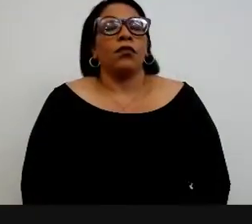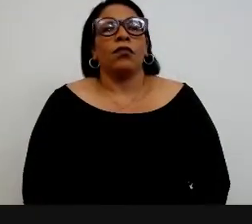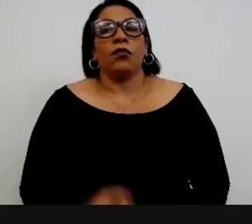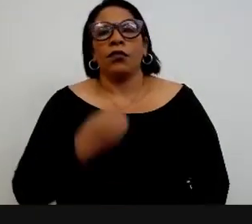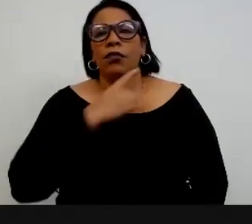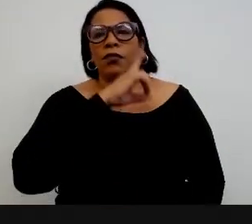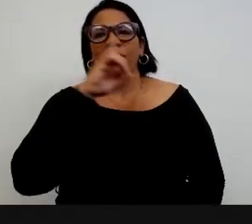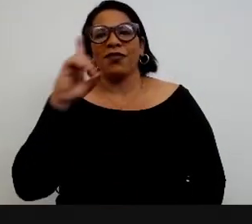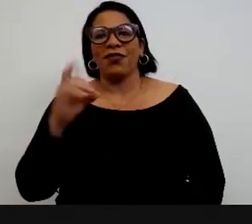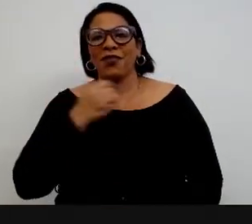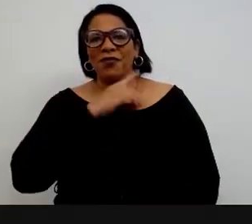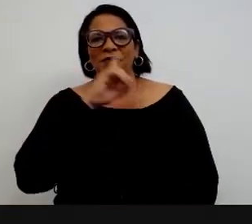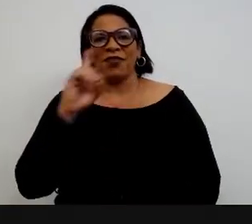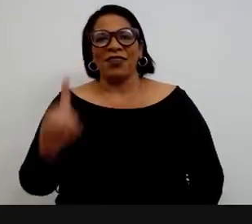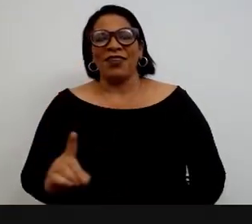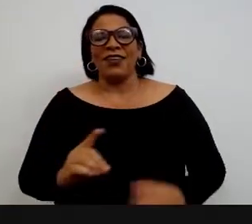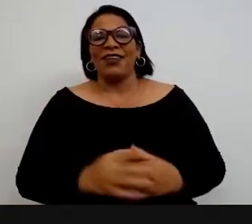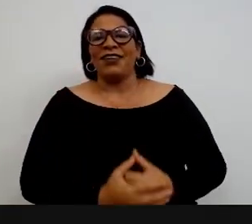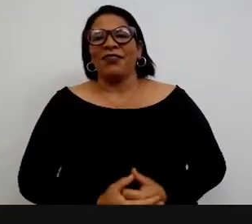Bom dia, bom dia.